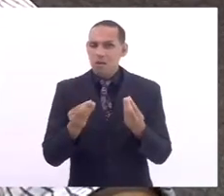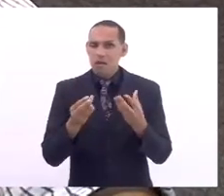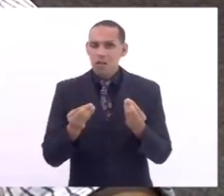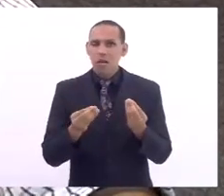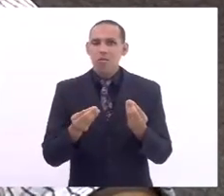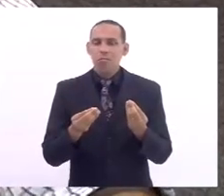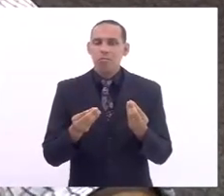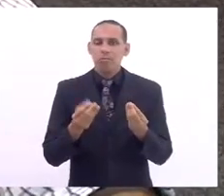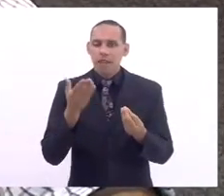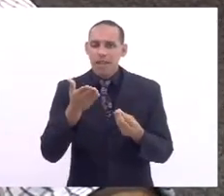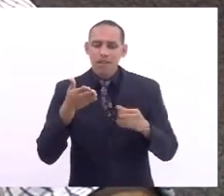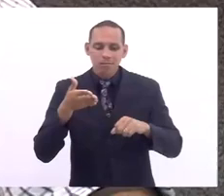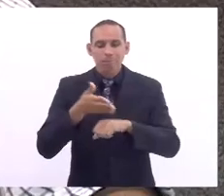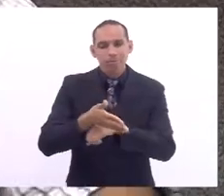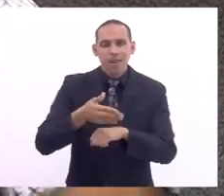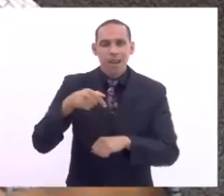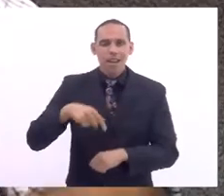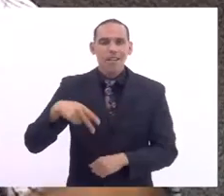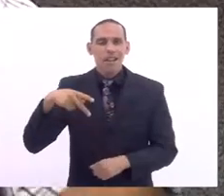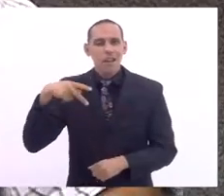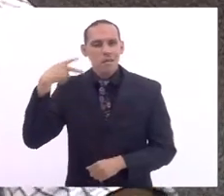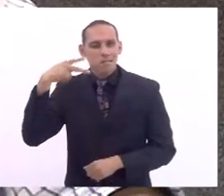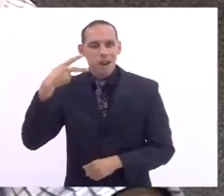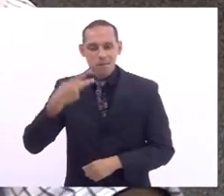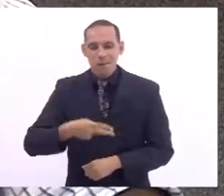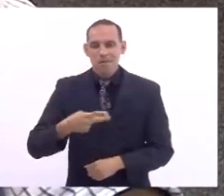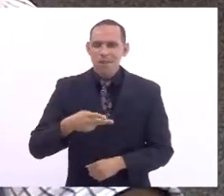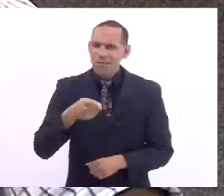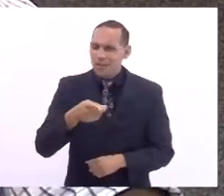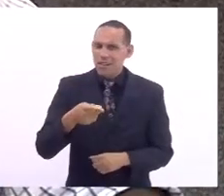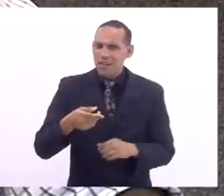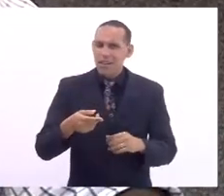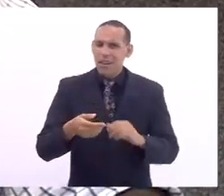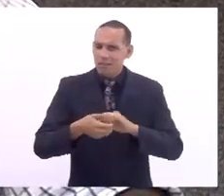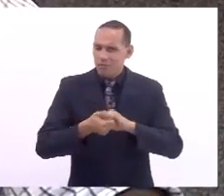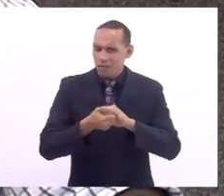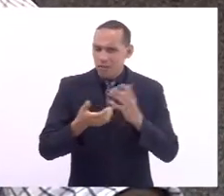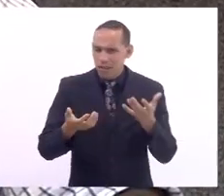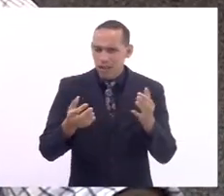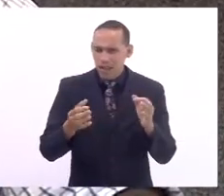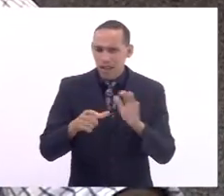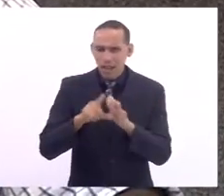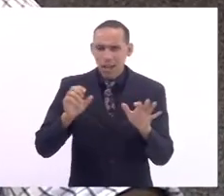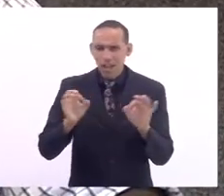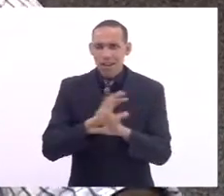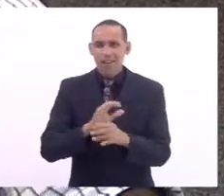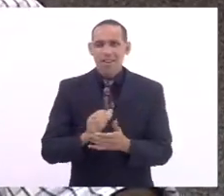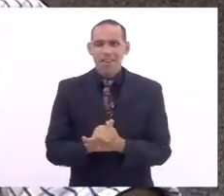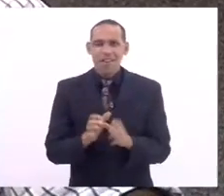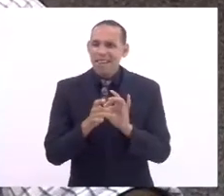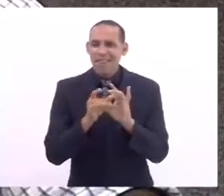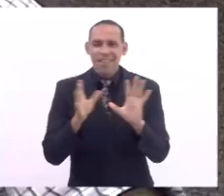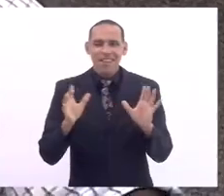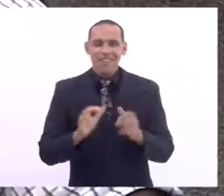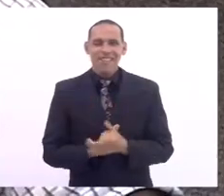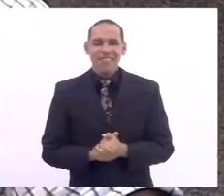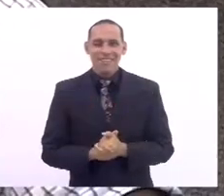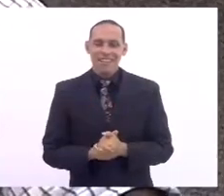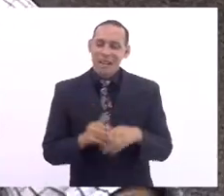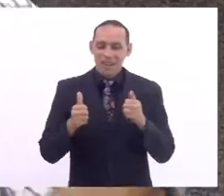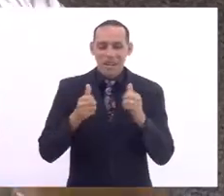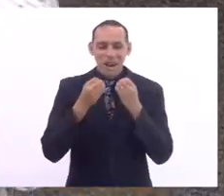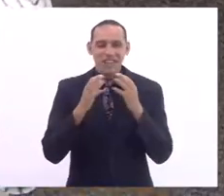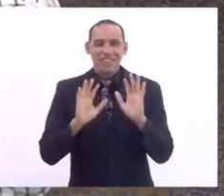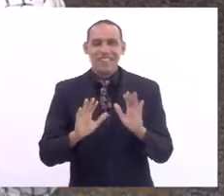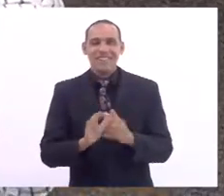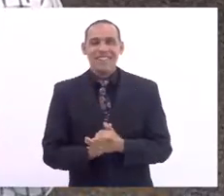intervenção política aqui no Parlamento Obrigado Mauro Osório para sua presença e fazer uma saudação a gente terminar e fique à vontade então